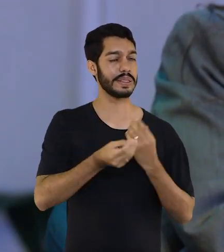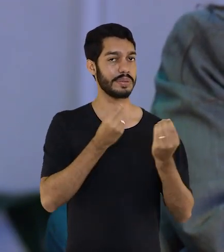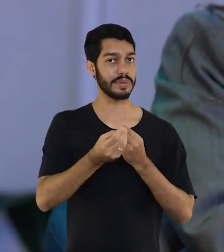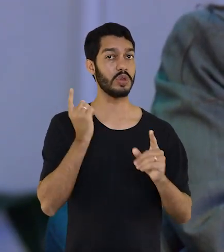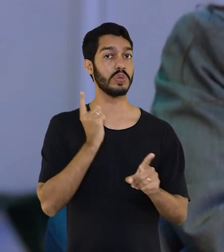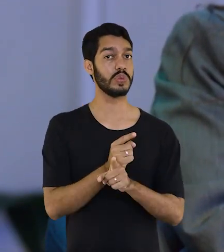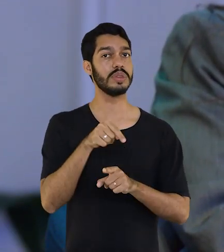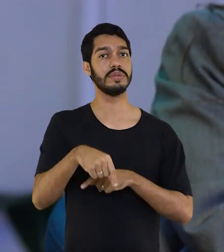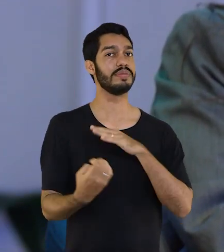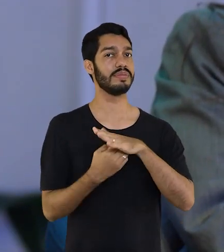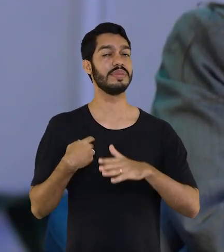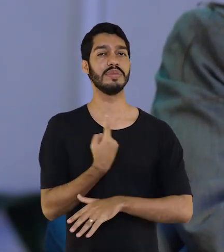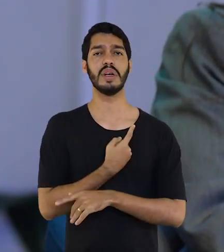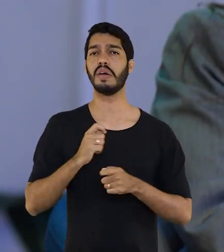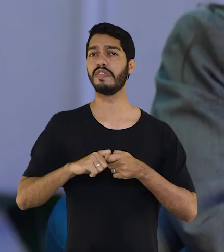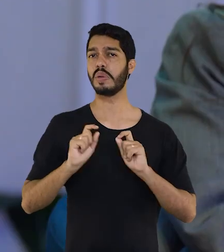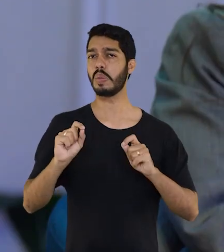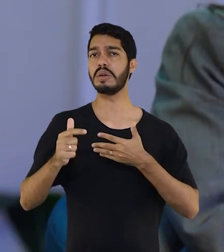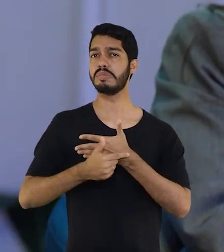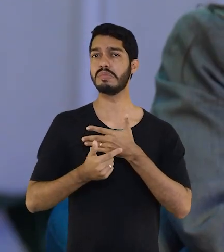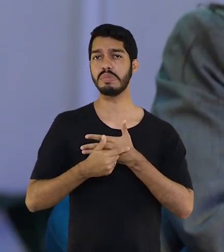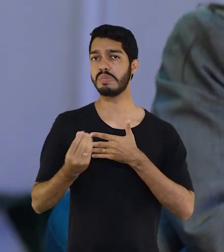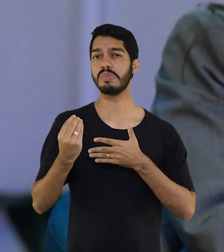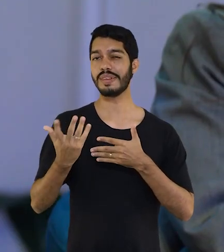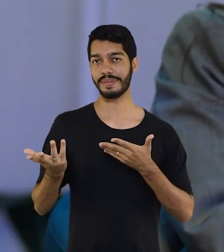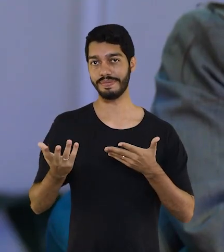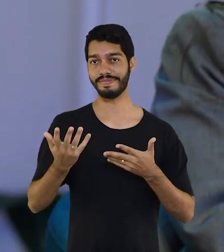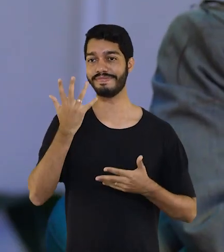pessoas faziam isso e a gente chegou na Segura. O que a Segura faz? E aí, gente,